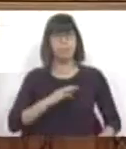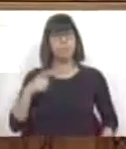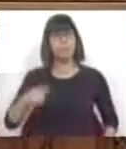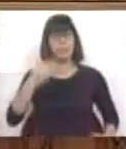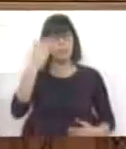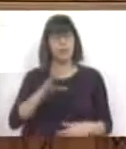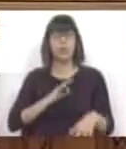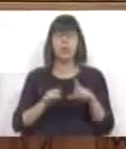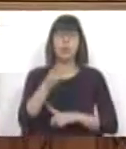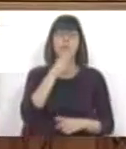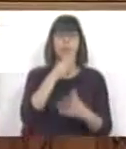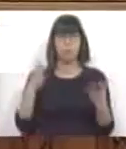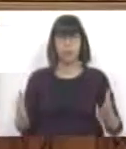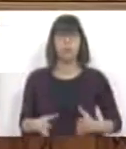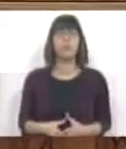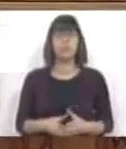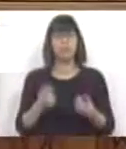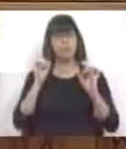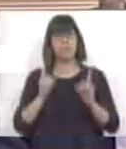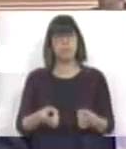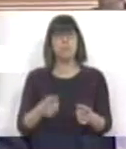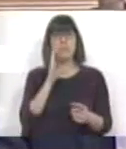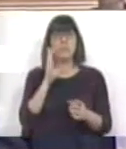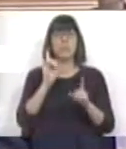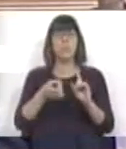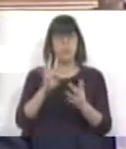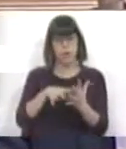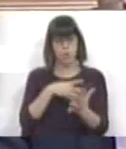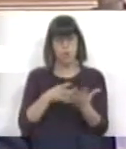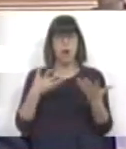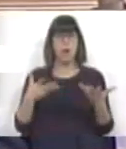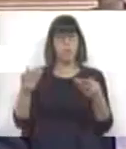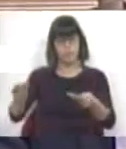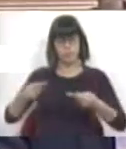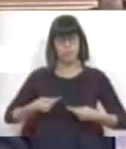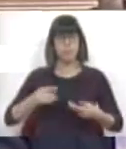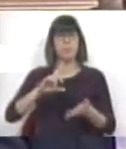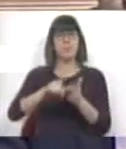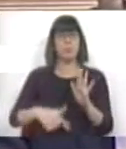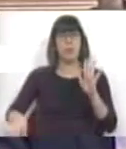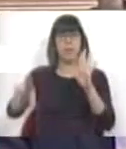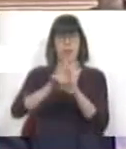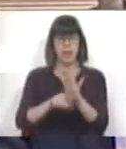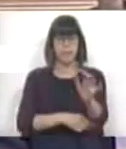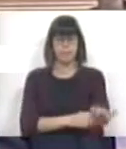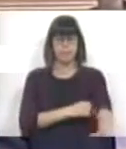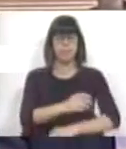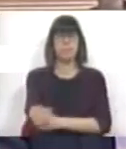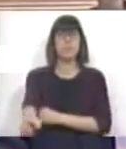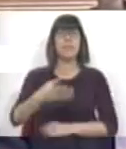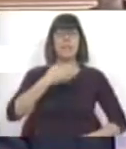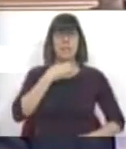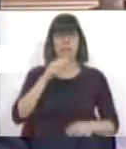Sr. Presidente, Sras. E Srs. Deputados, começo por ter em conta o quadro em que nos é apresentado este projeto de lei. A crise